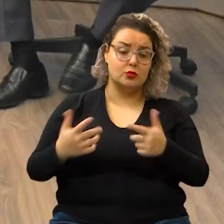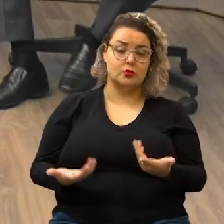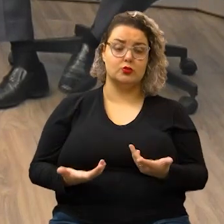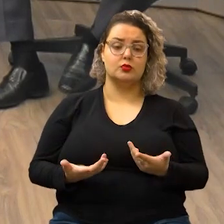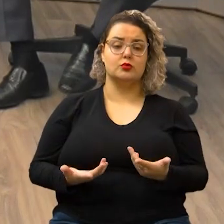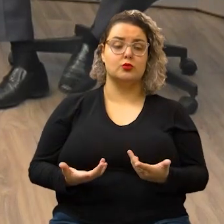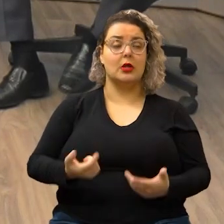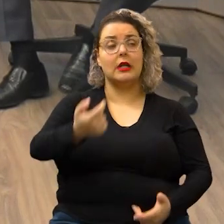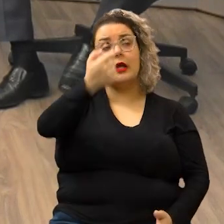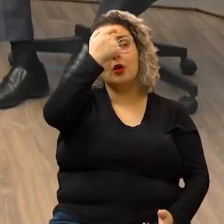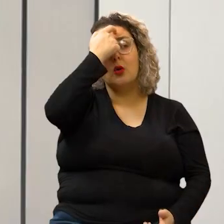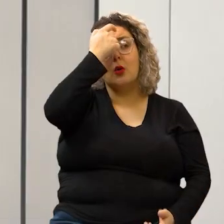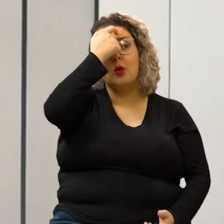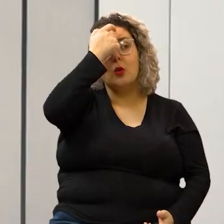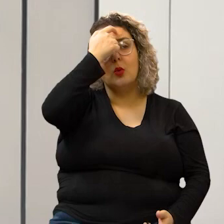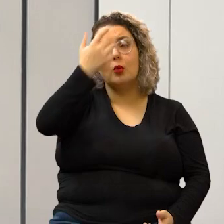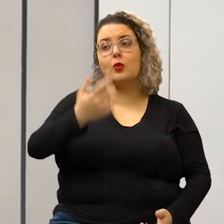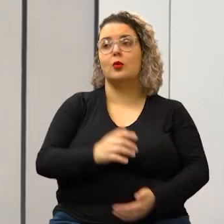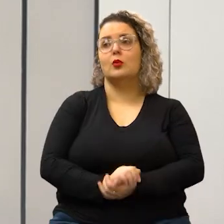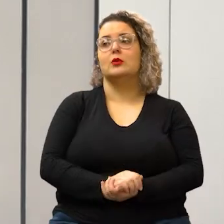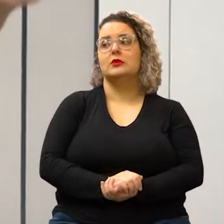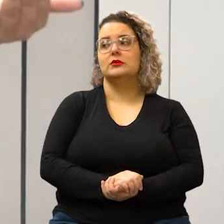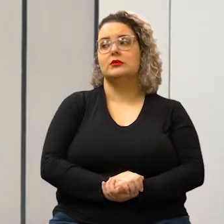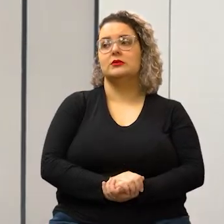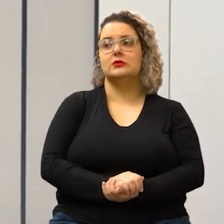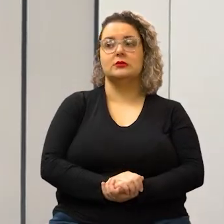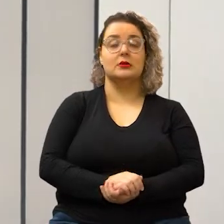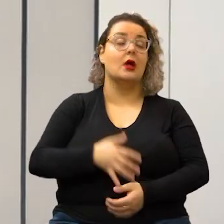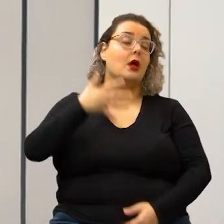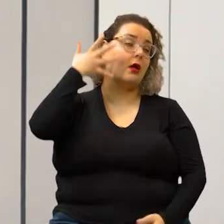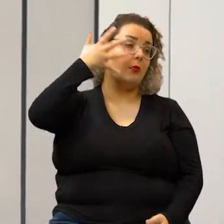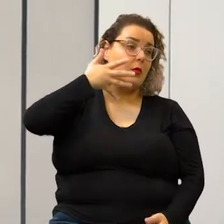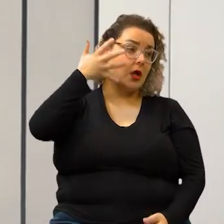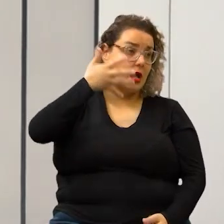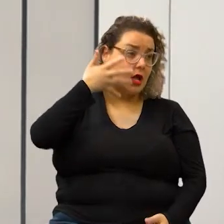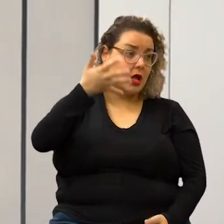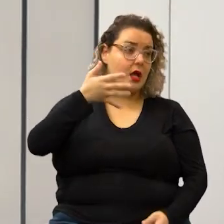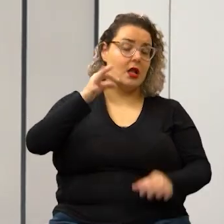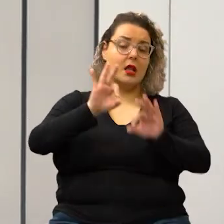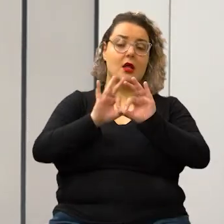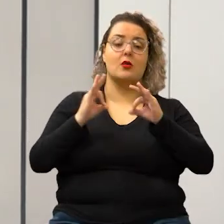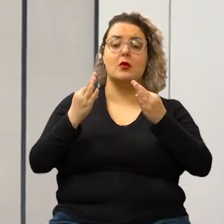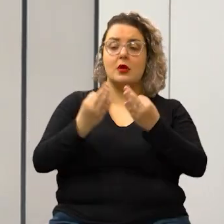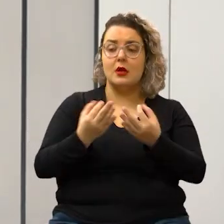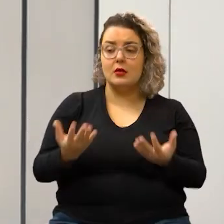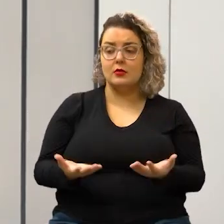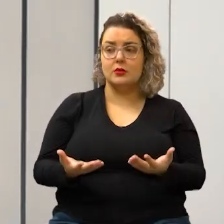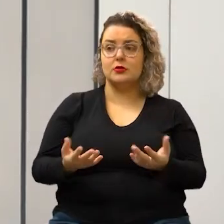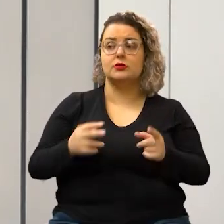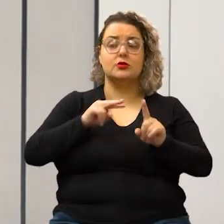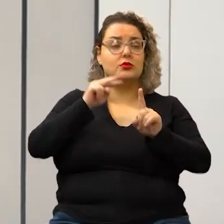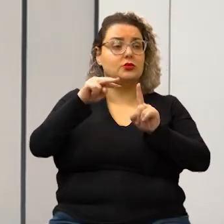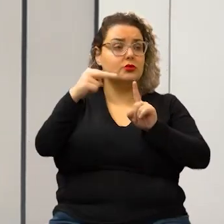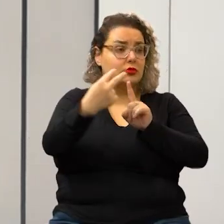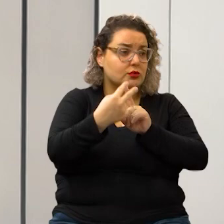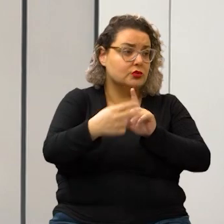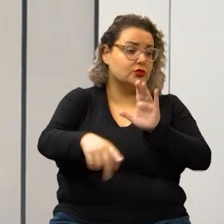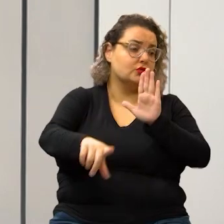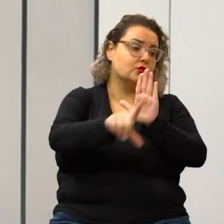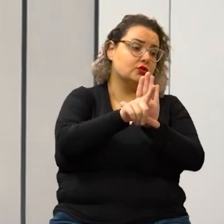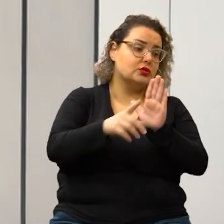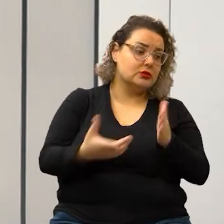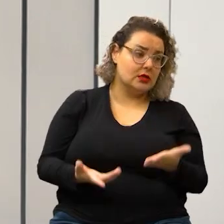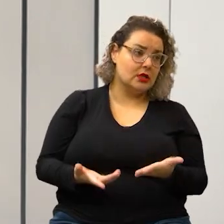da conscientização, né, a palestra com as famílias e do ponto de vista de